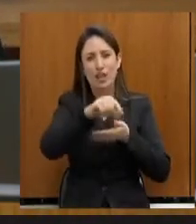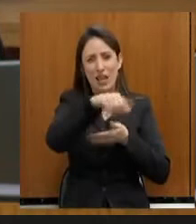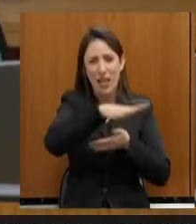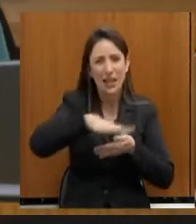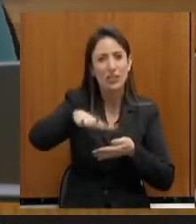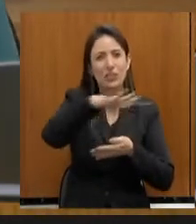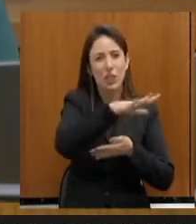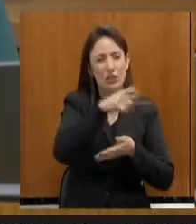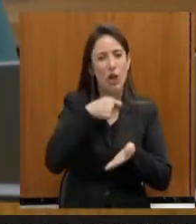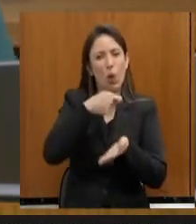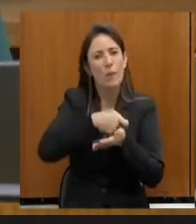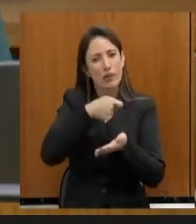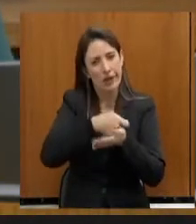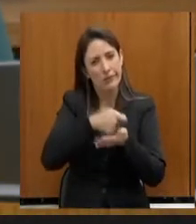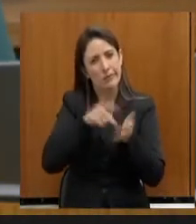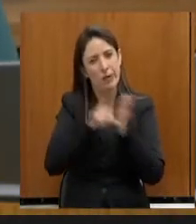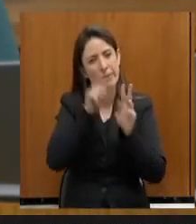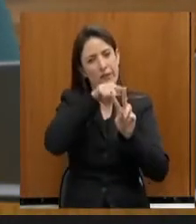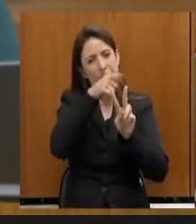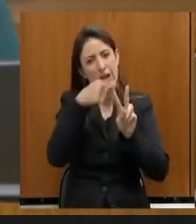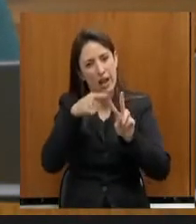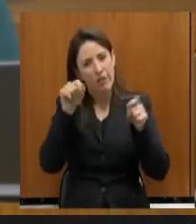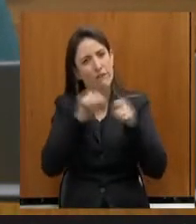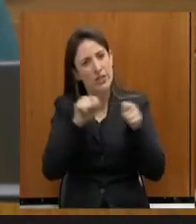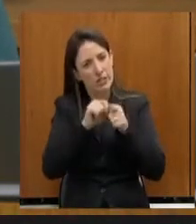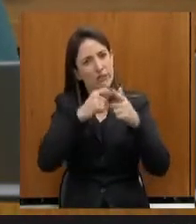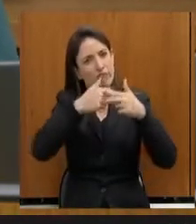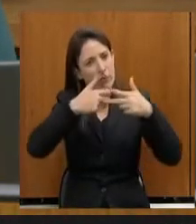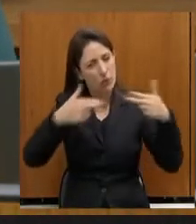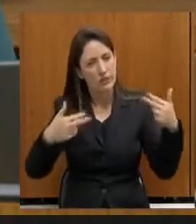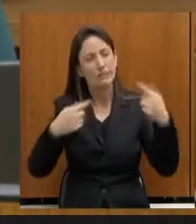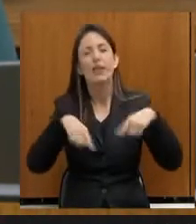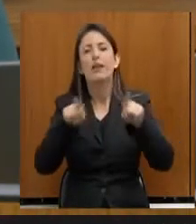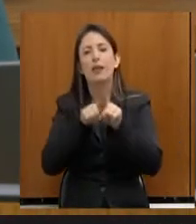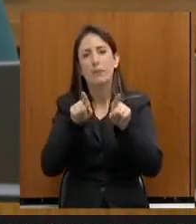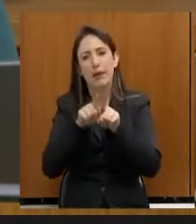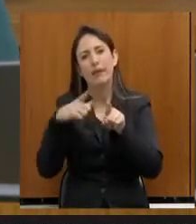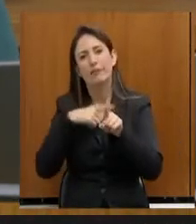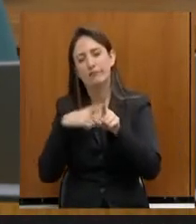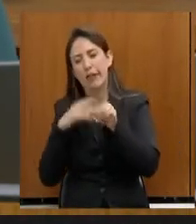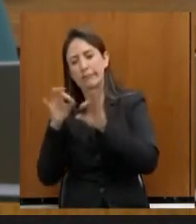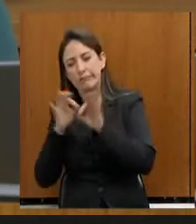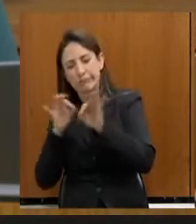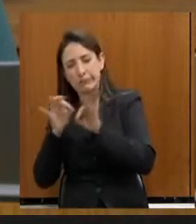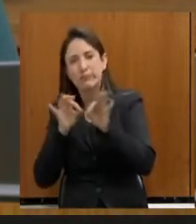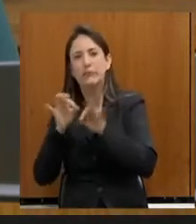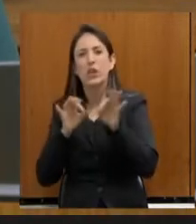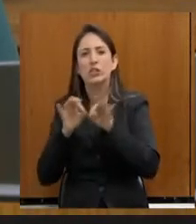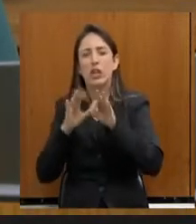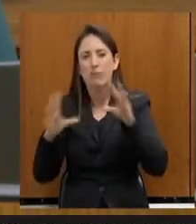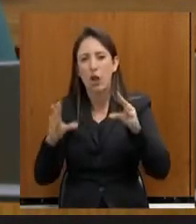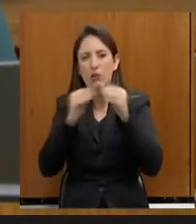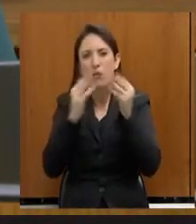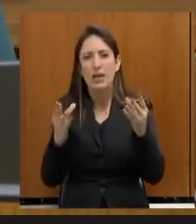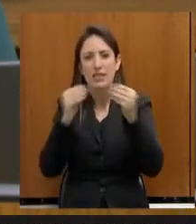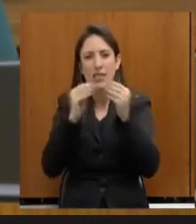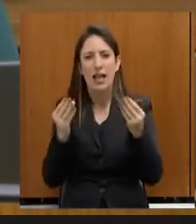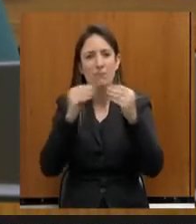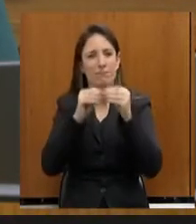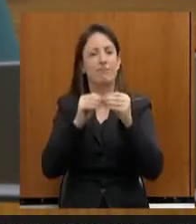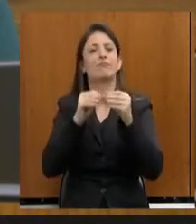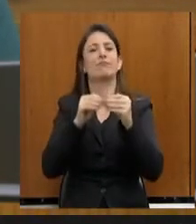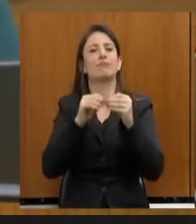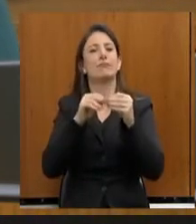obrigação de fazer da Vale nós temos ações previstas também de compensação que vão abranger Todo o estado de Minas Gerais